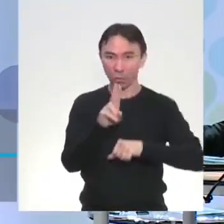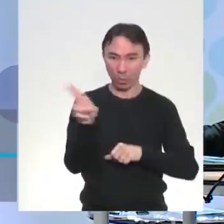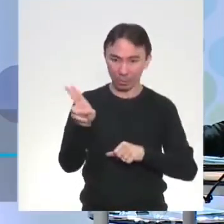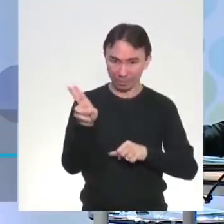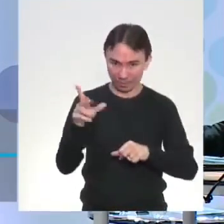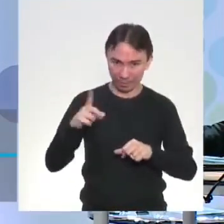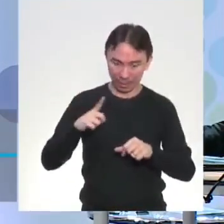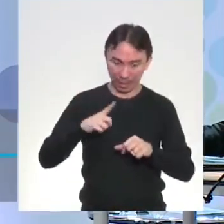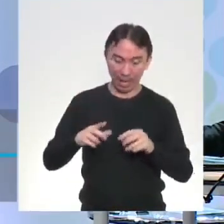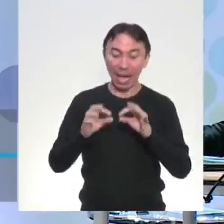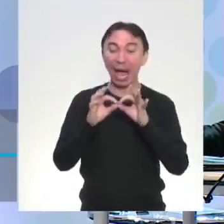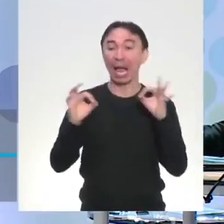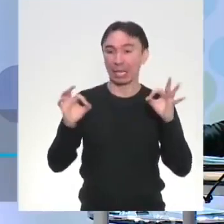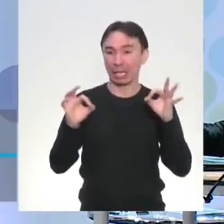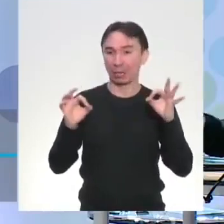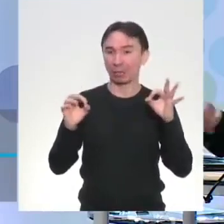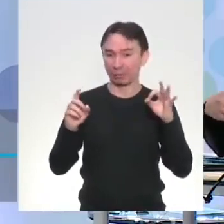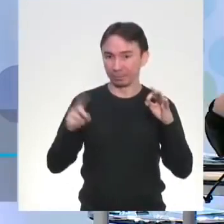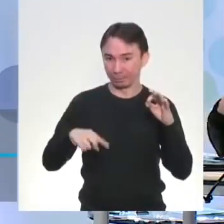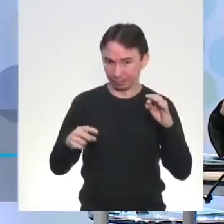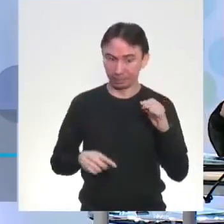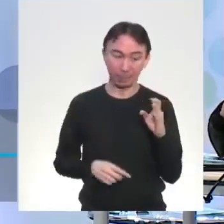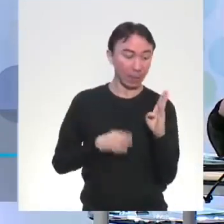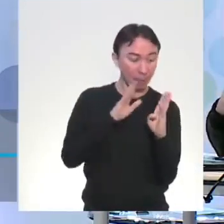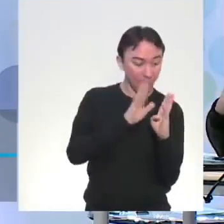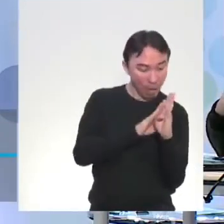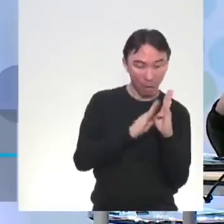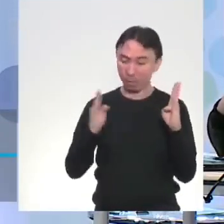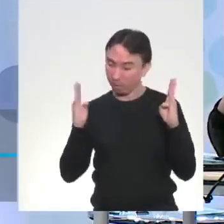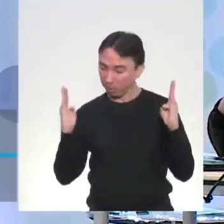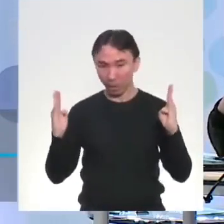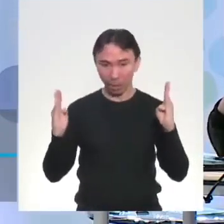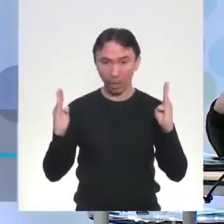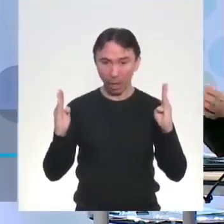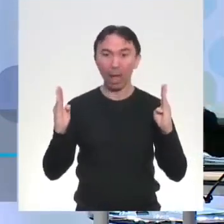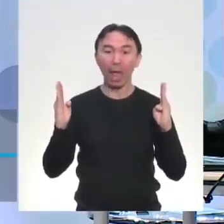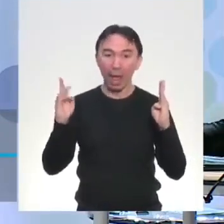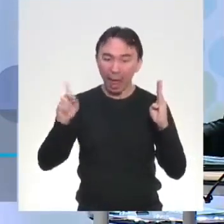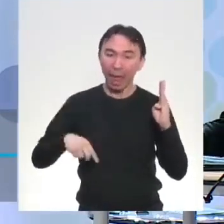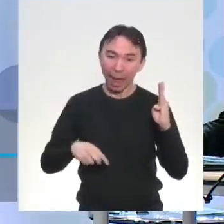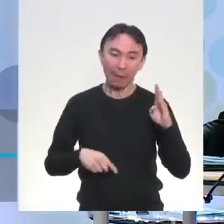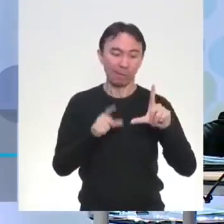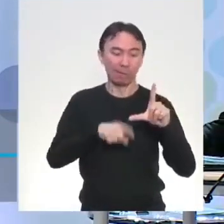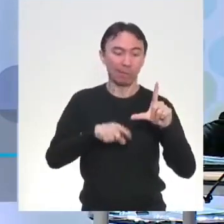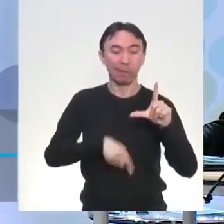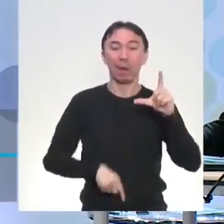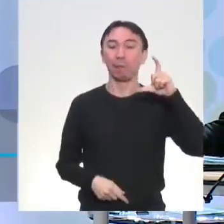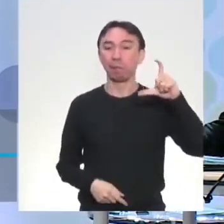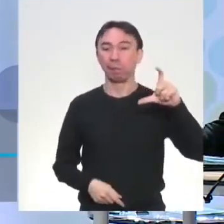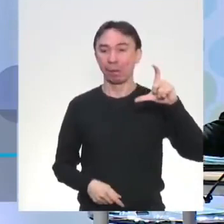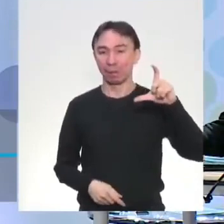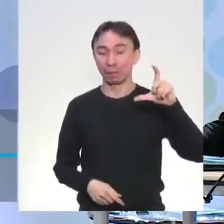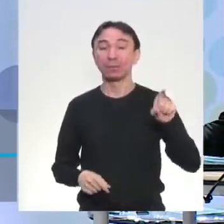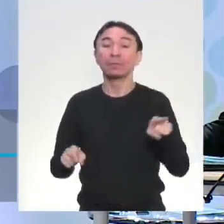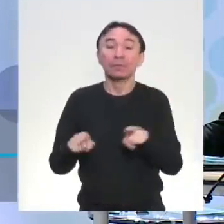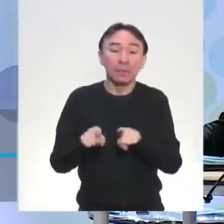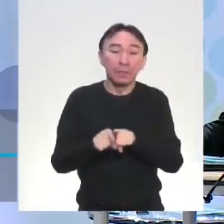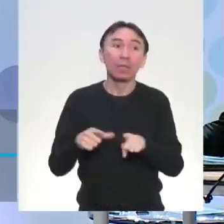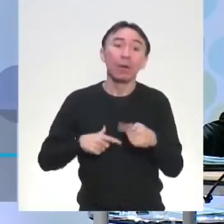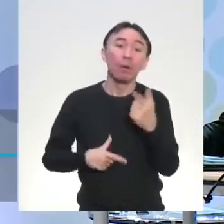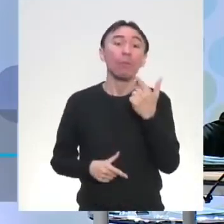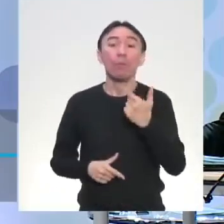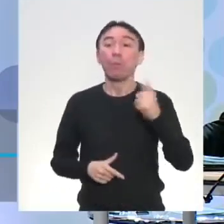Muito bem. Tem outra forma de dar nome para os segmentos de retas sem ser com letras minúsculas, né? Que